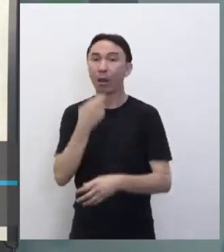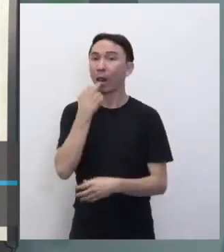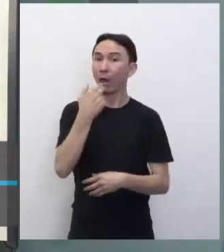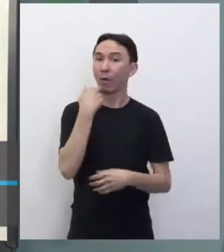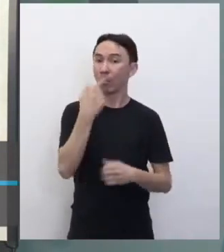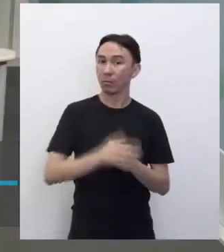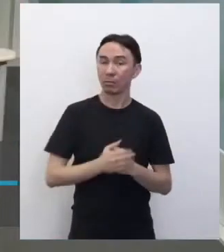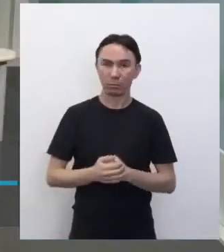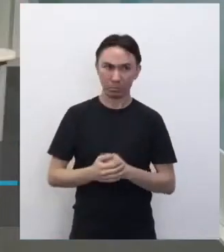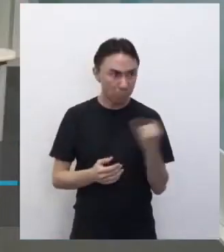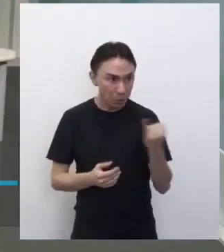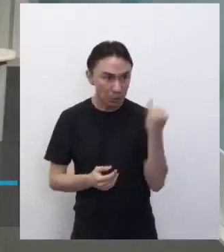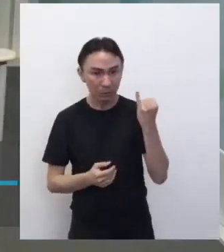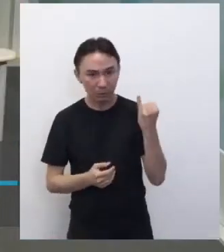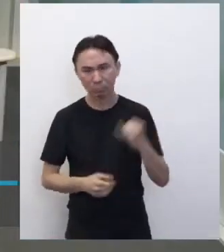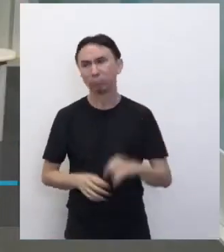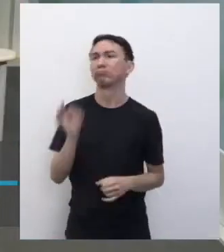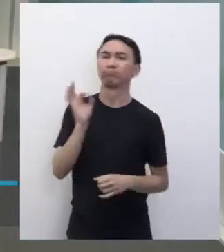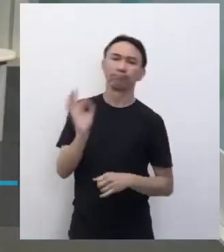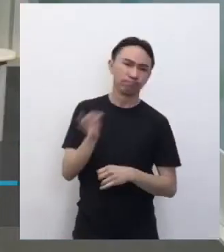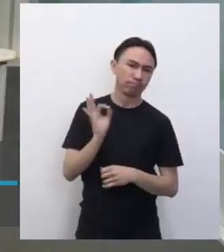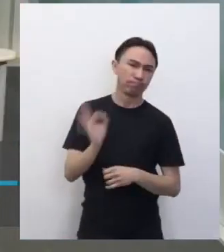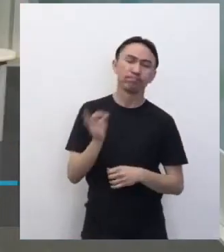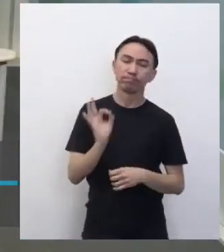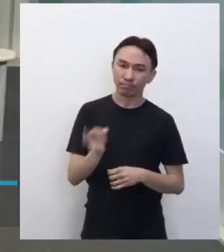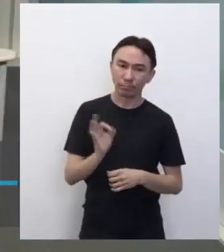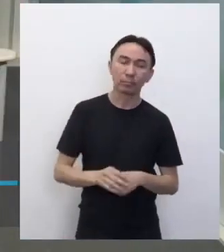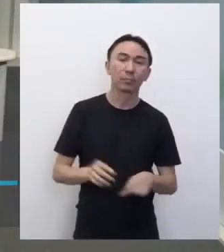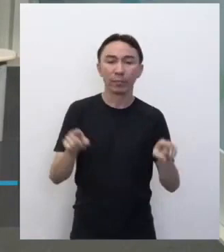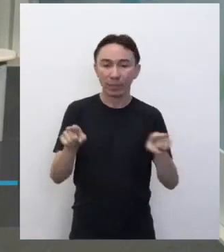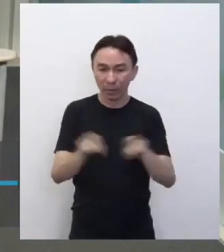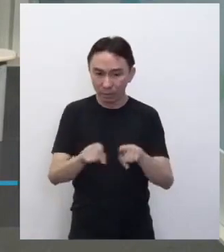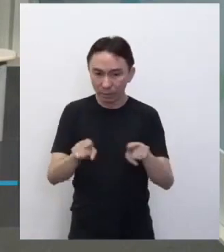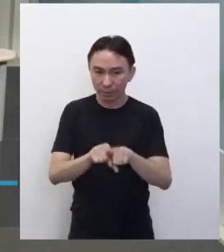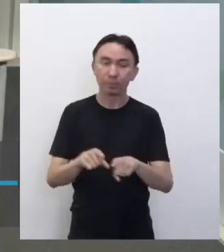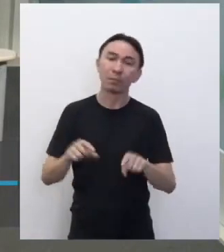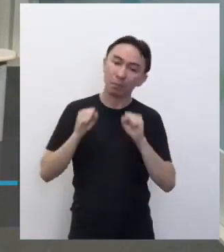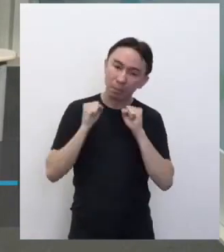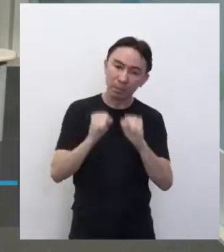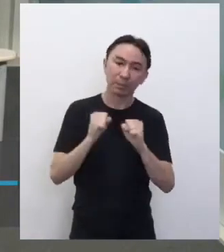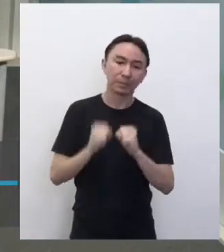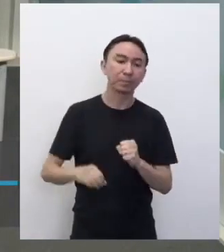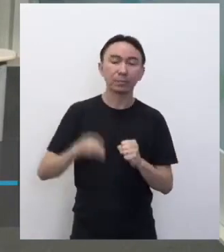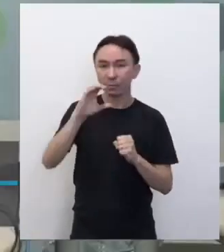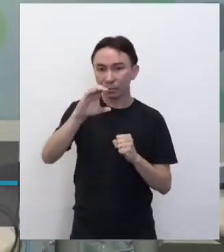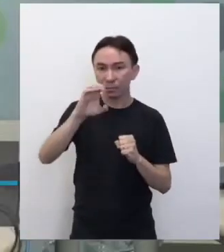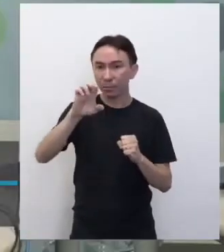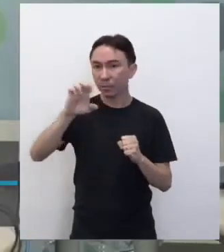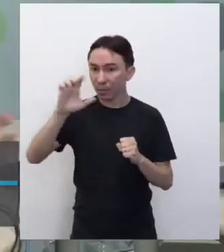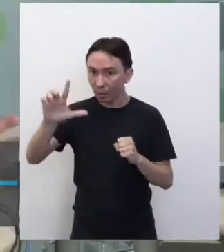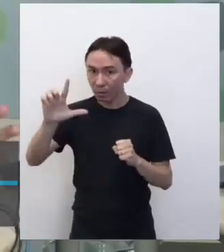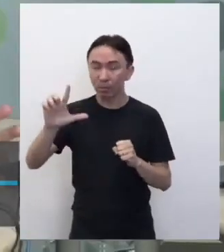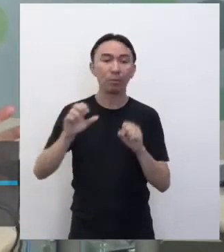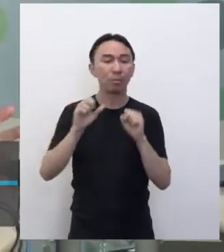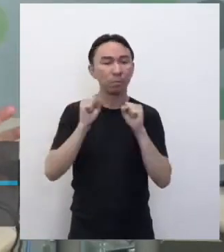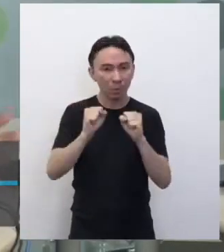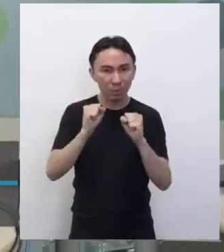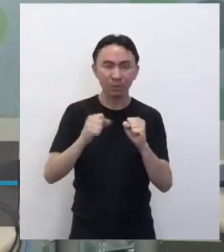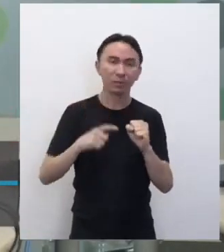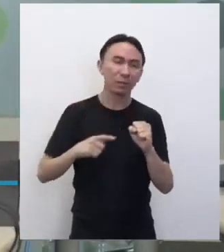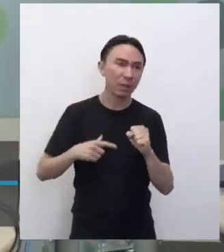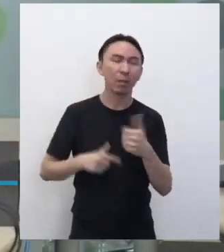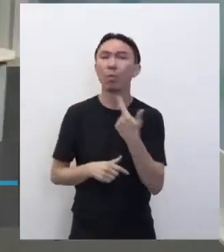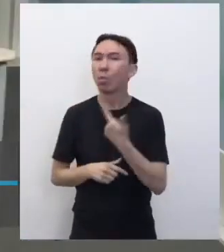of course. Lembrando que vocês podem também fazer inglês no CEL, né? Que é um outro enfoque, é um enfoque diferente do que a gente faz nas aulas, é mais comunicativo, né,